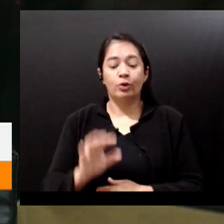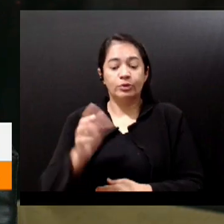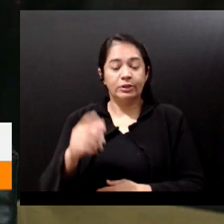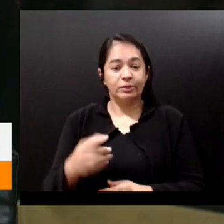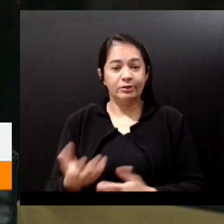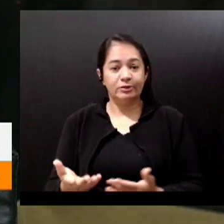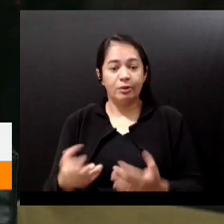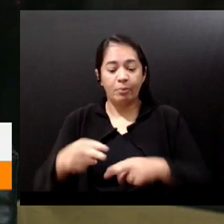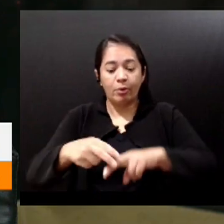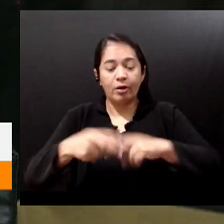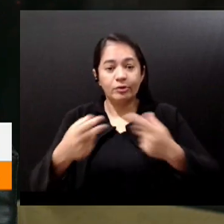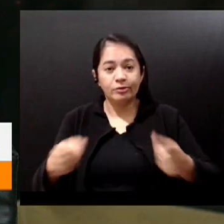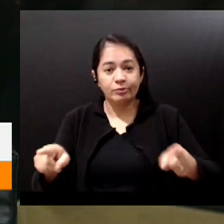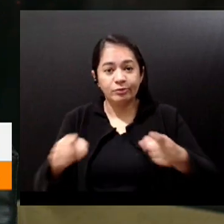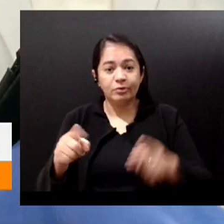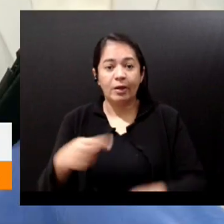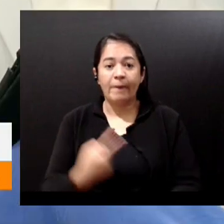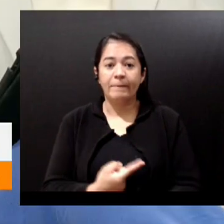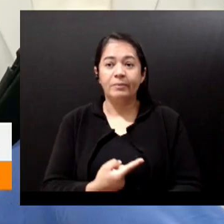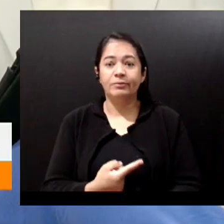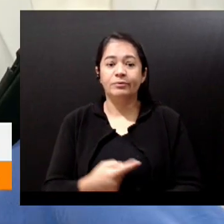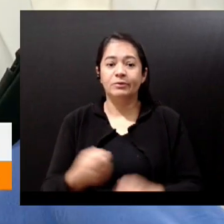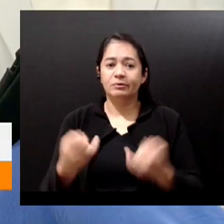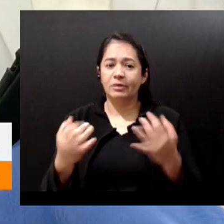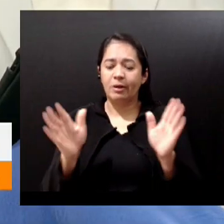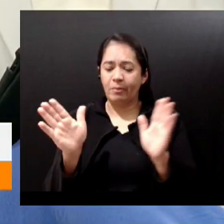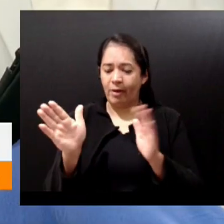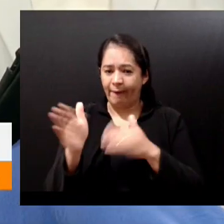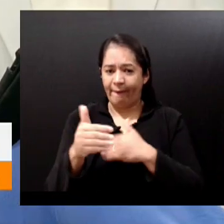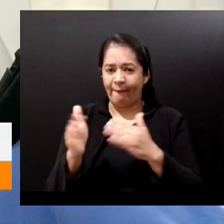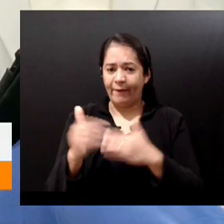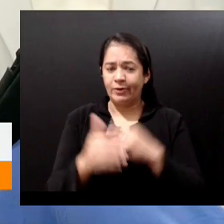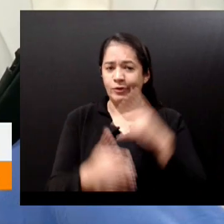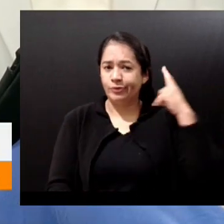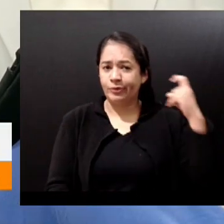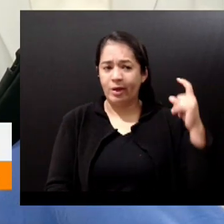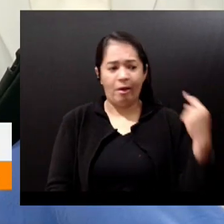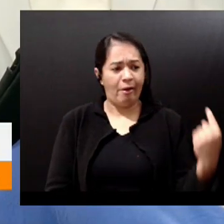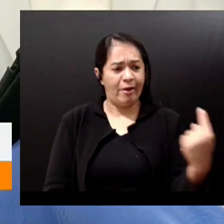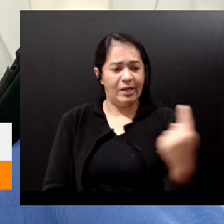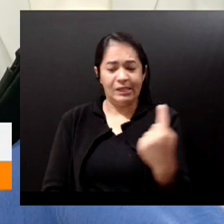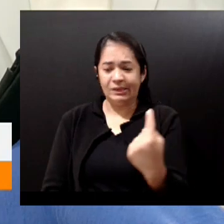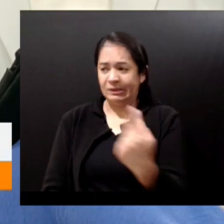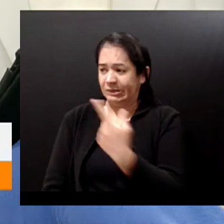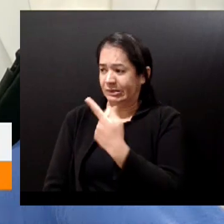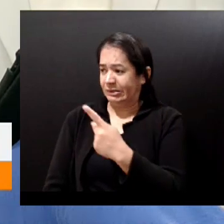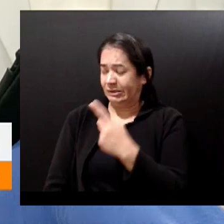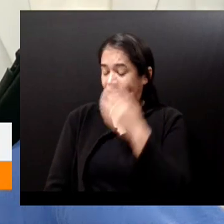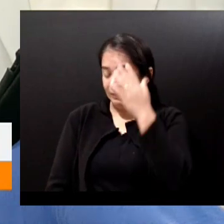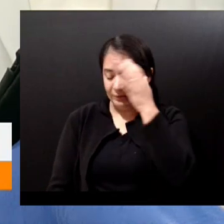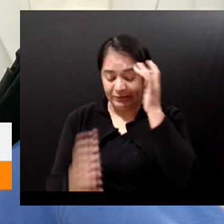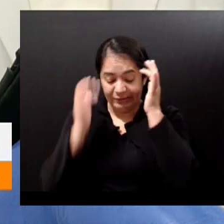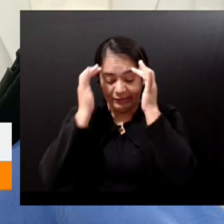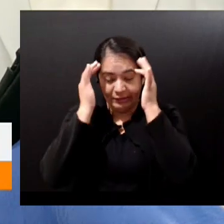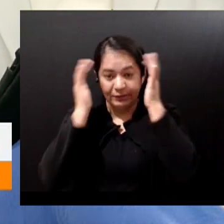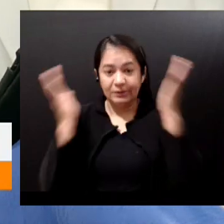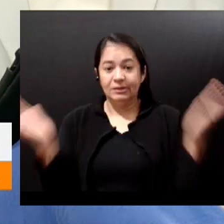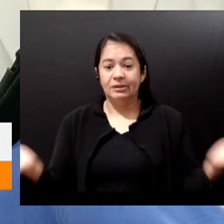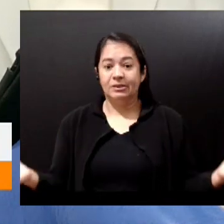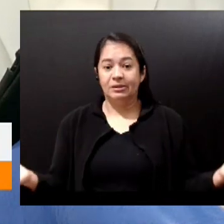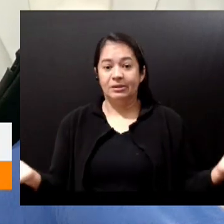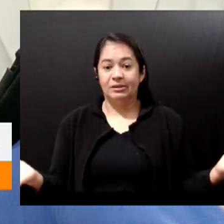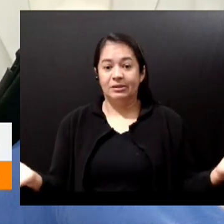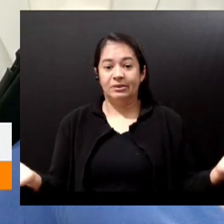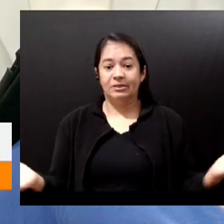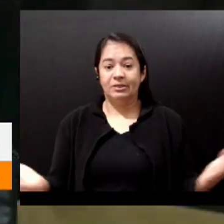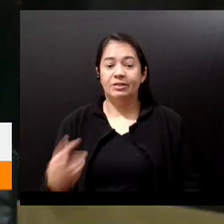de caixinhas de som e é uma bagunça. Se cada um colocar a sua música na sua caixinha, vai ficar uma beleza o ambiente corporativo, Poluição né? sonora, Não